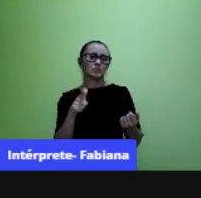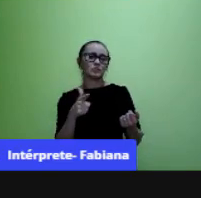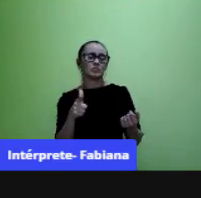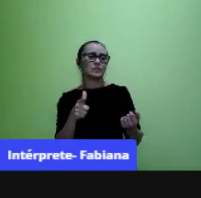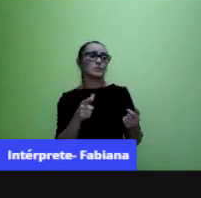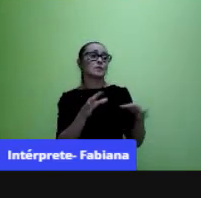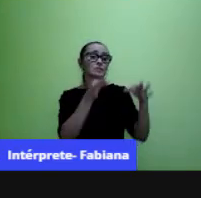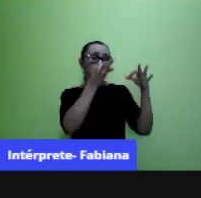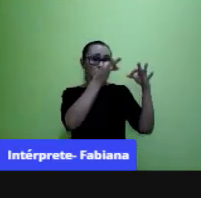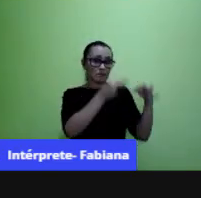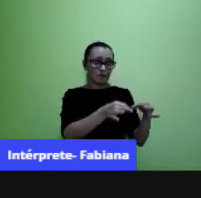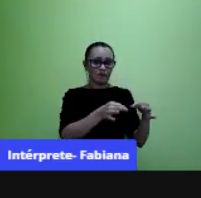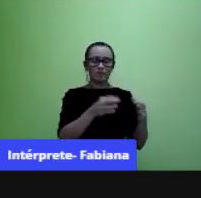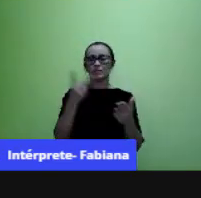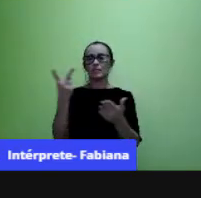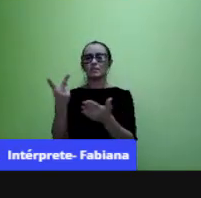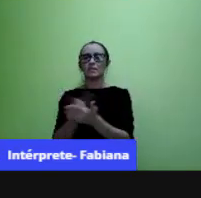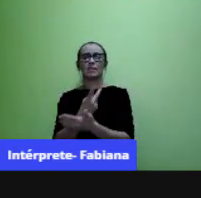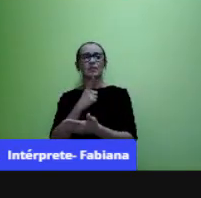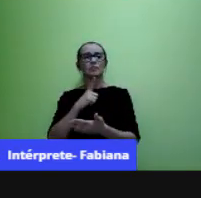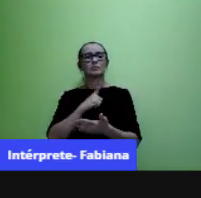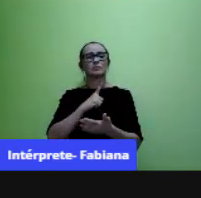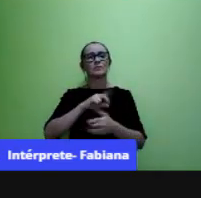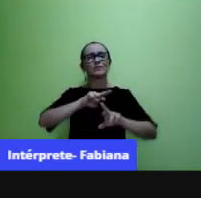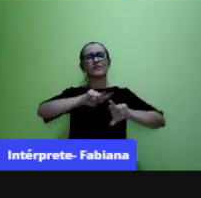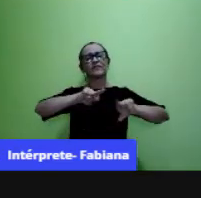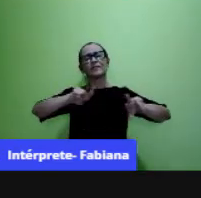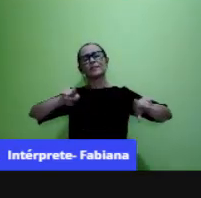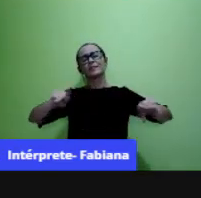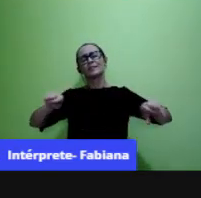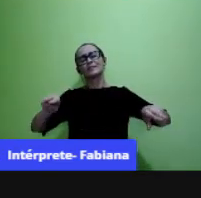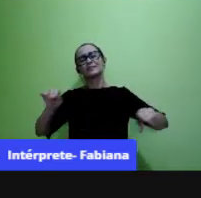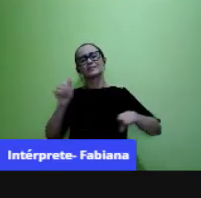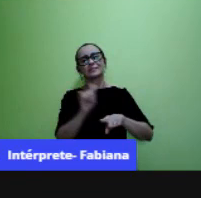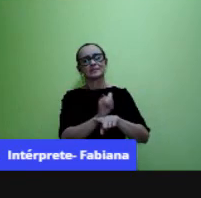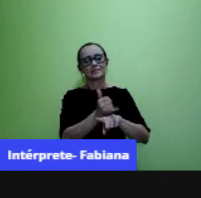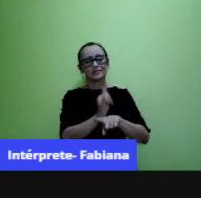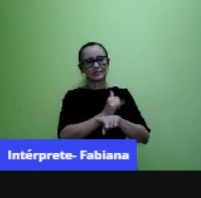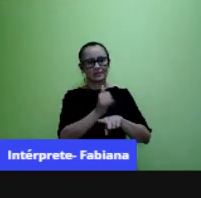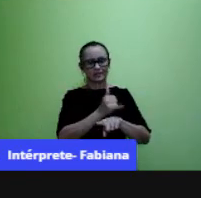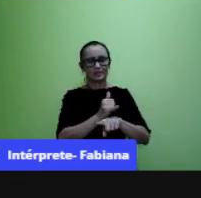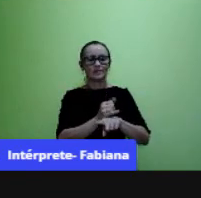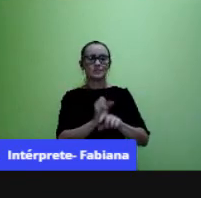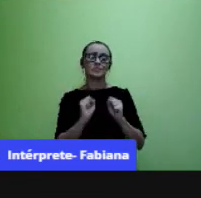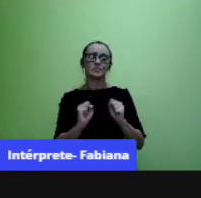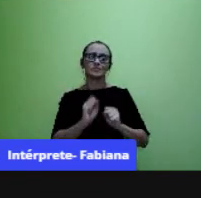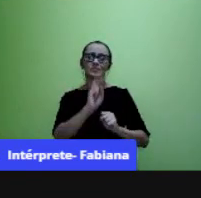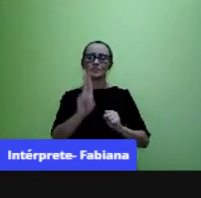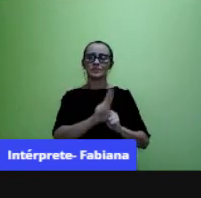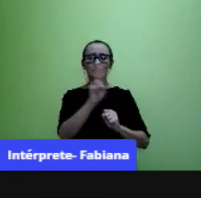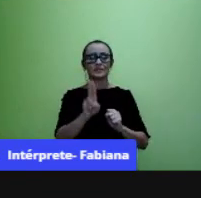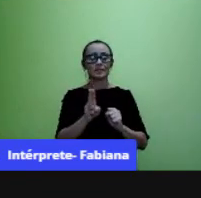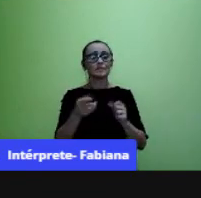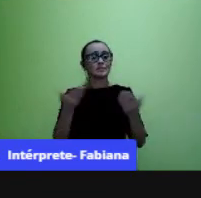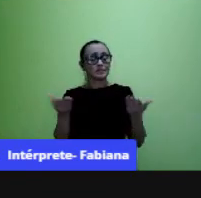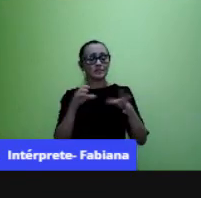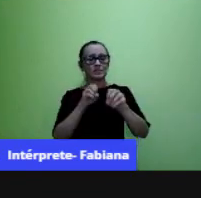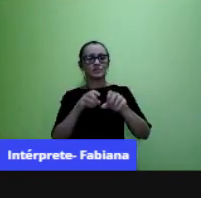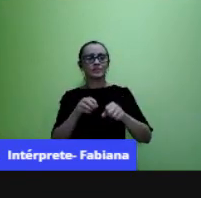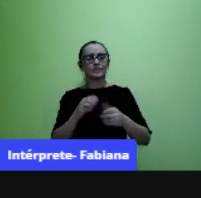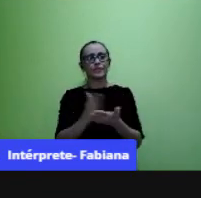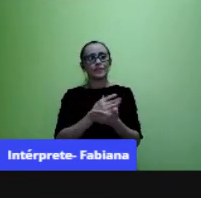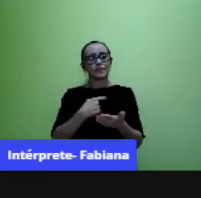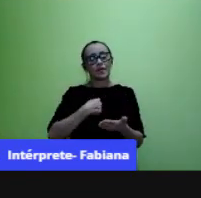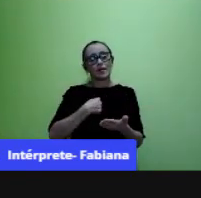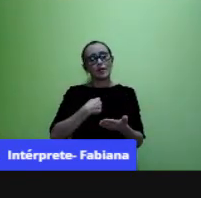Existem outras formas de fazer, né? A educação é isso. A educação, eu às vezes tenho meu método de dar